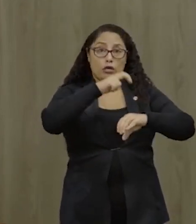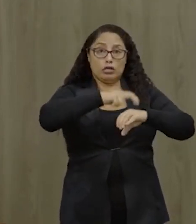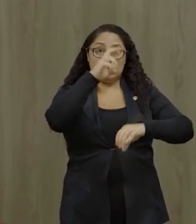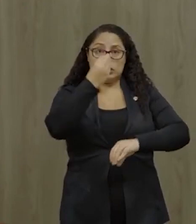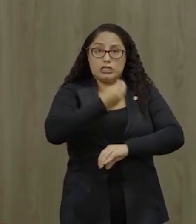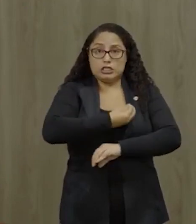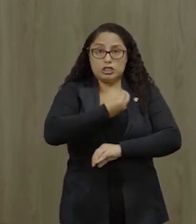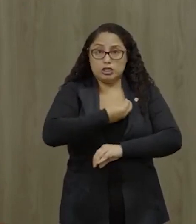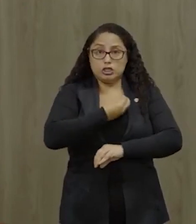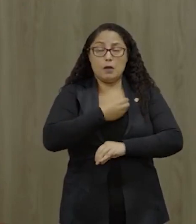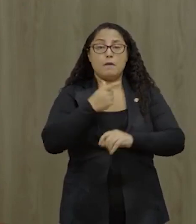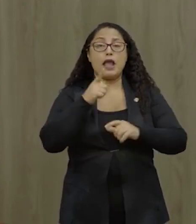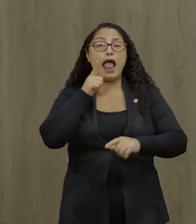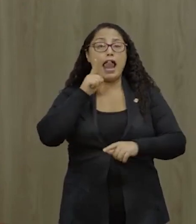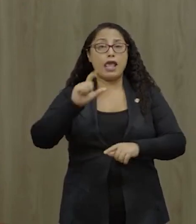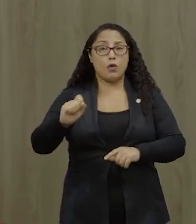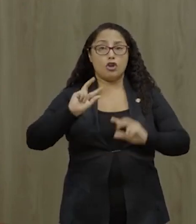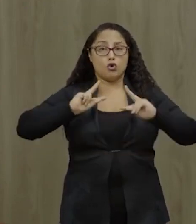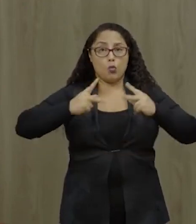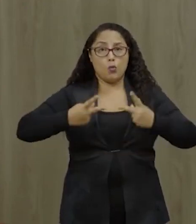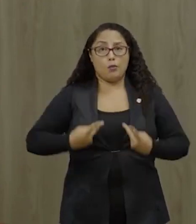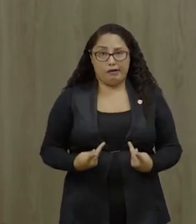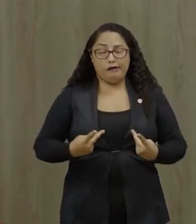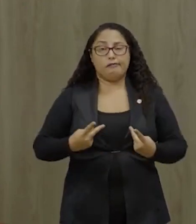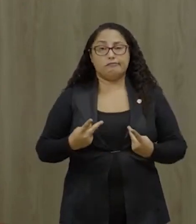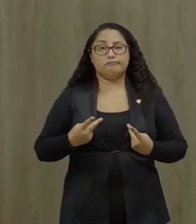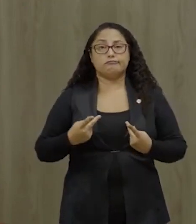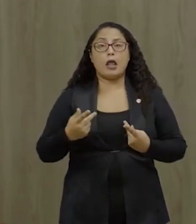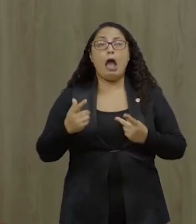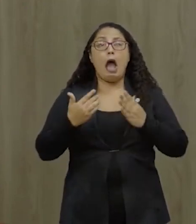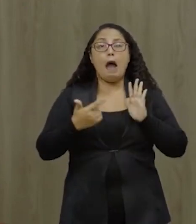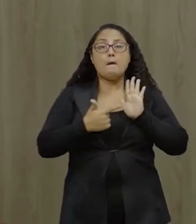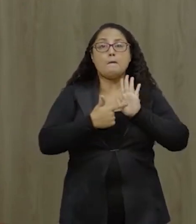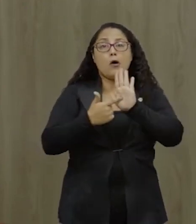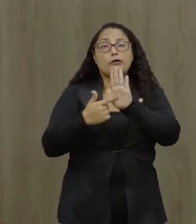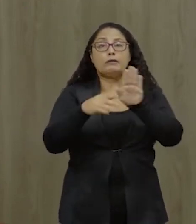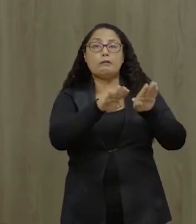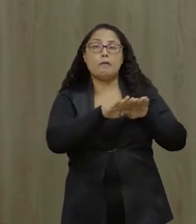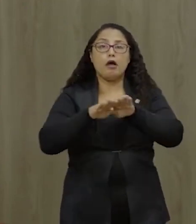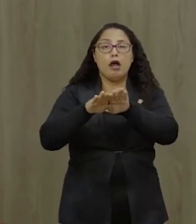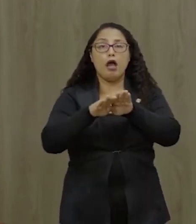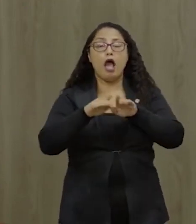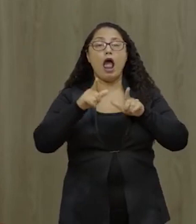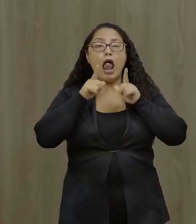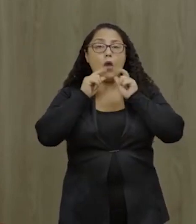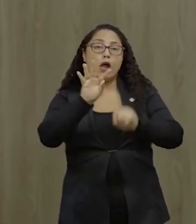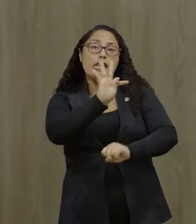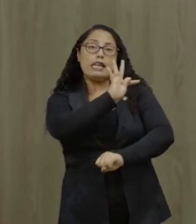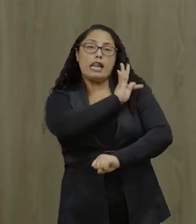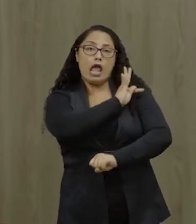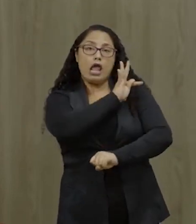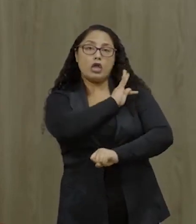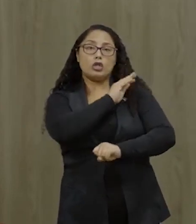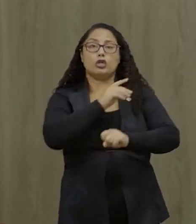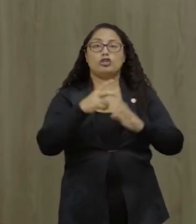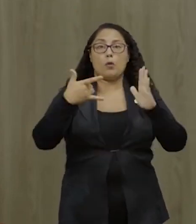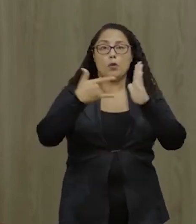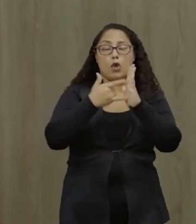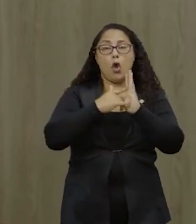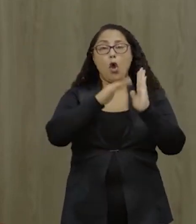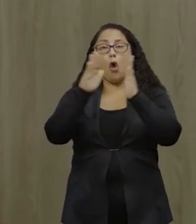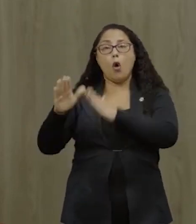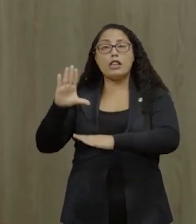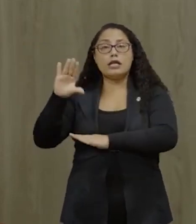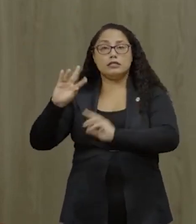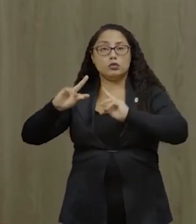só existe porque a linguagem humana apresenta alguns padrões. Sim. Seja na linguagem técnica da programação, seja na linguagem das